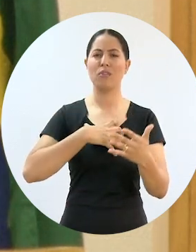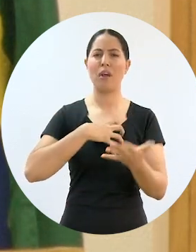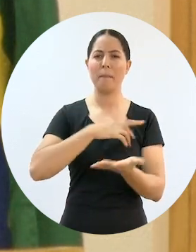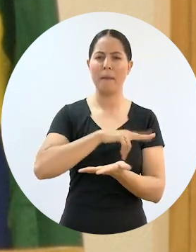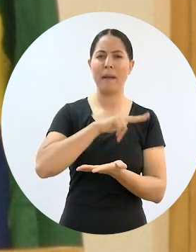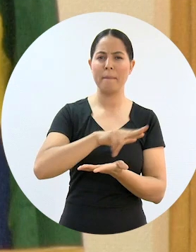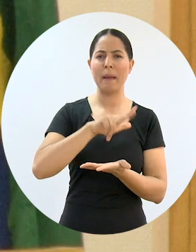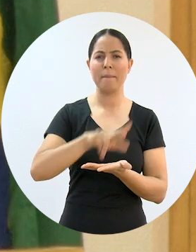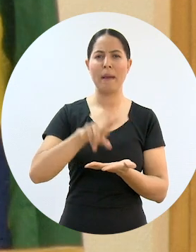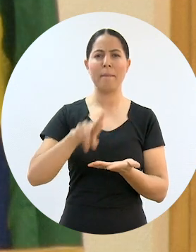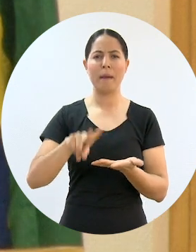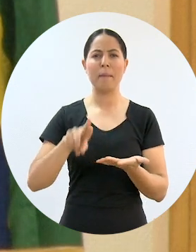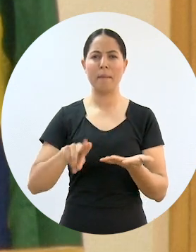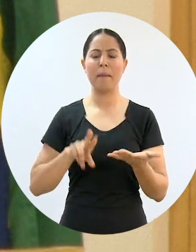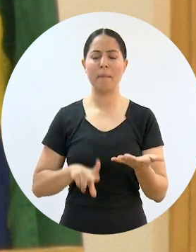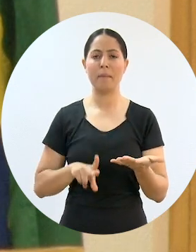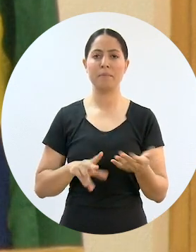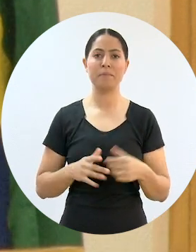psicológico, emocional,